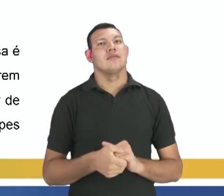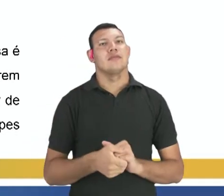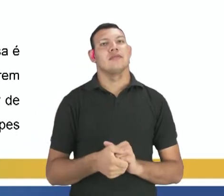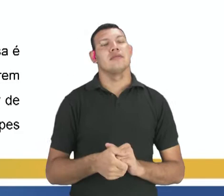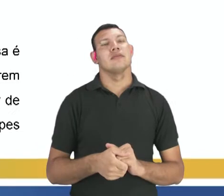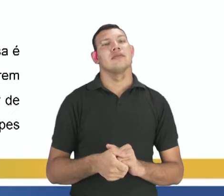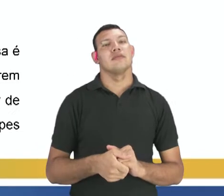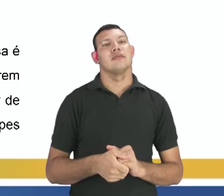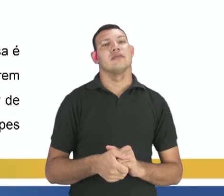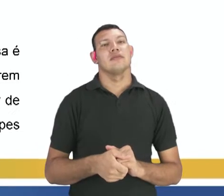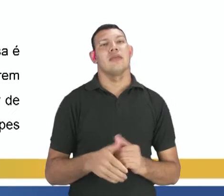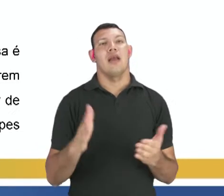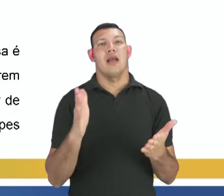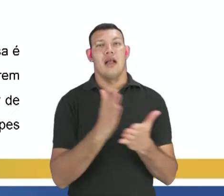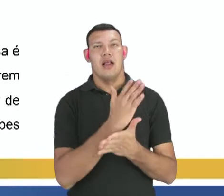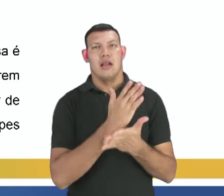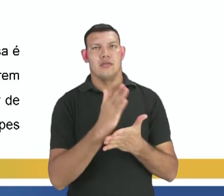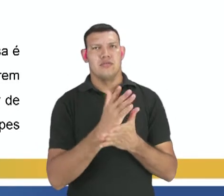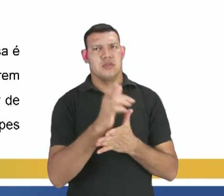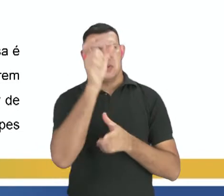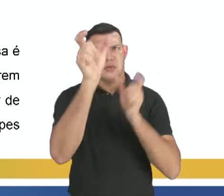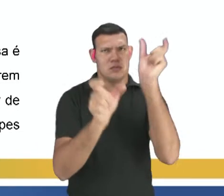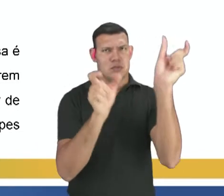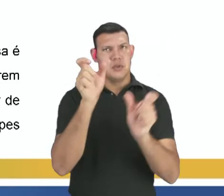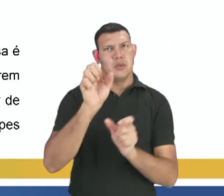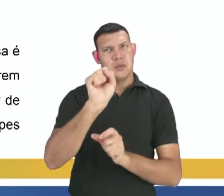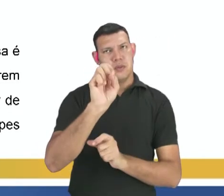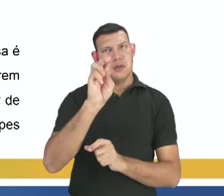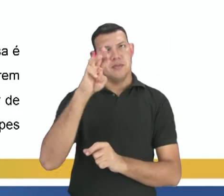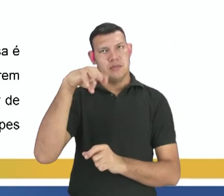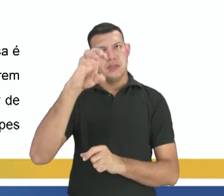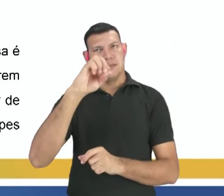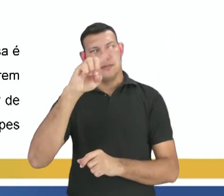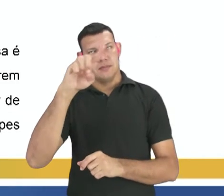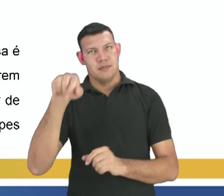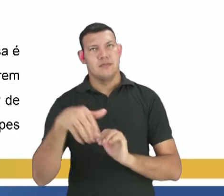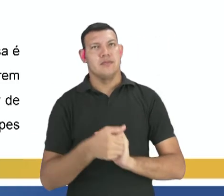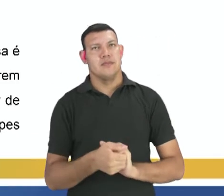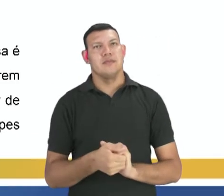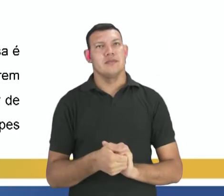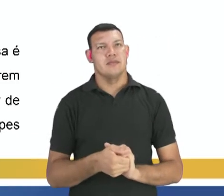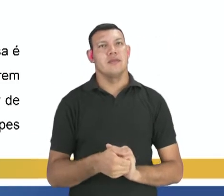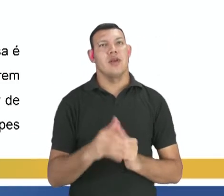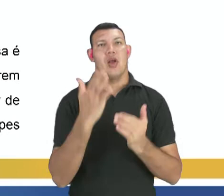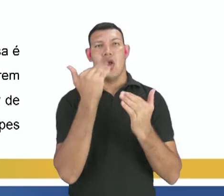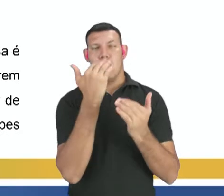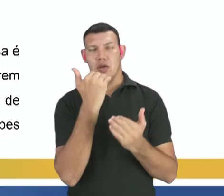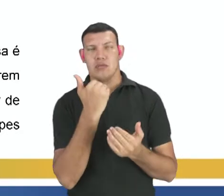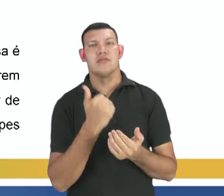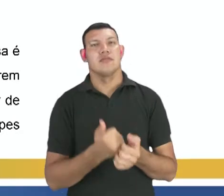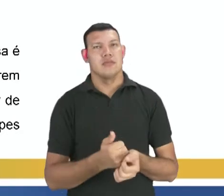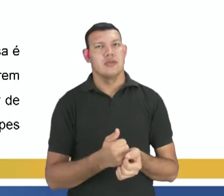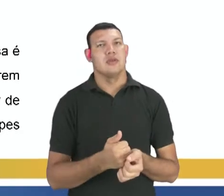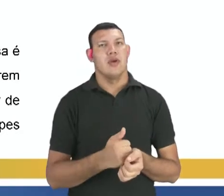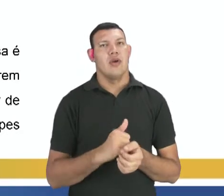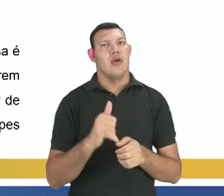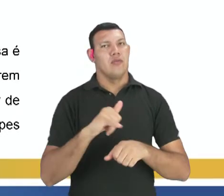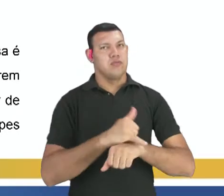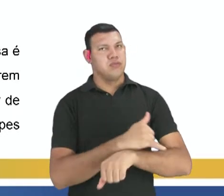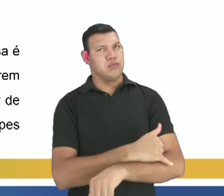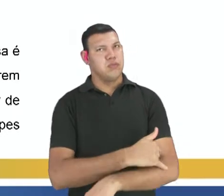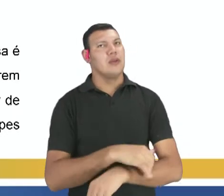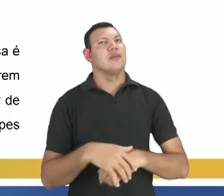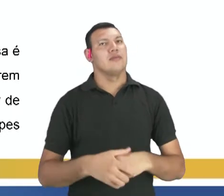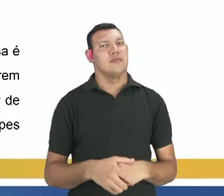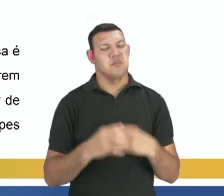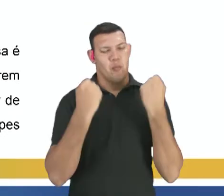sumotores japoneses, né? Lutadores de sumô, terem uma dieta exageradamente calórica e tentarem ganhar o